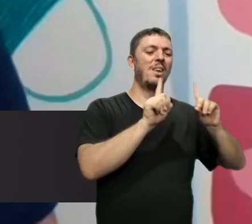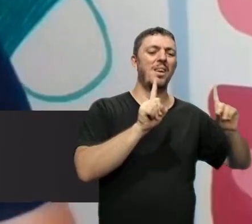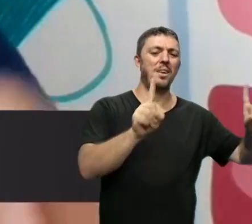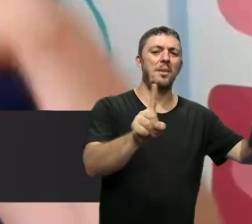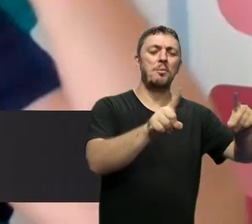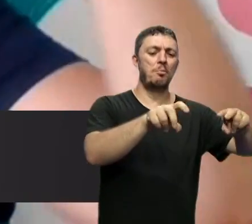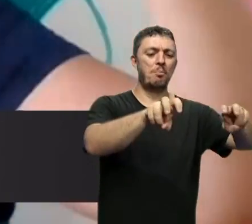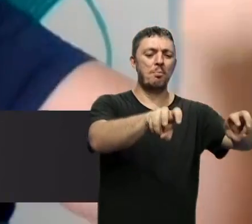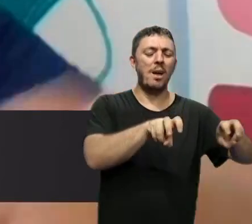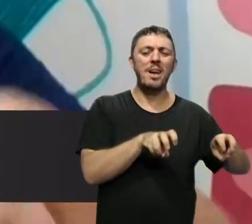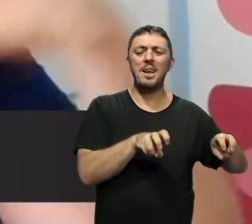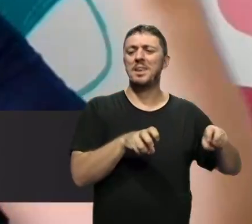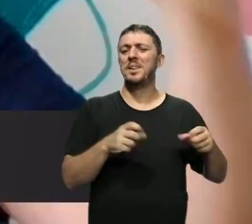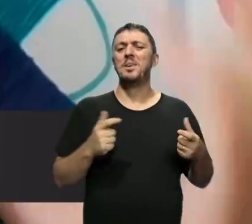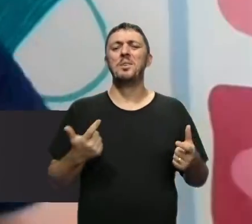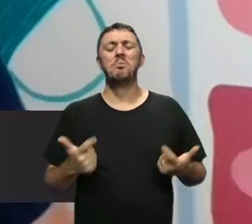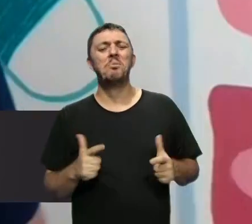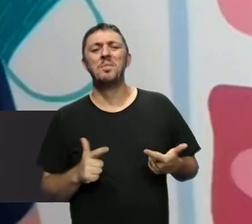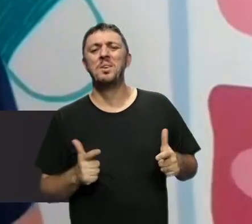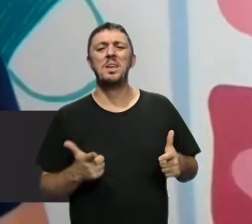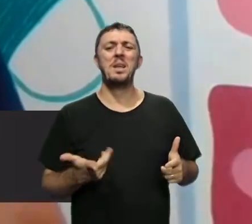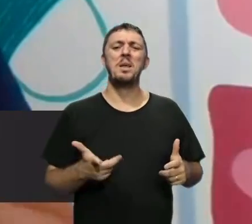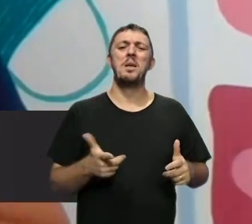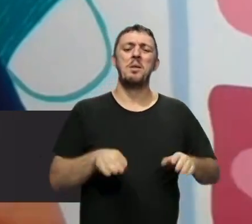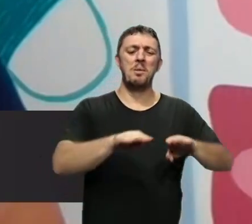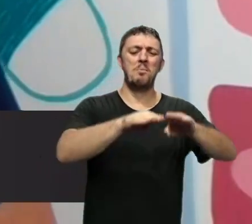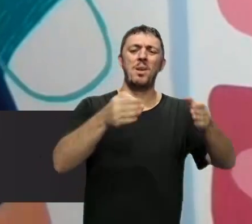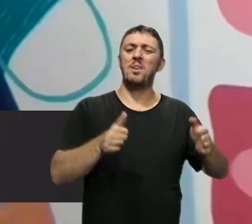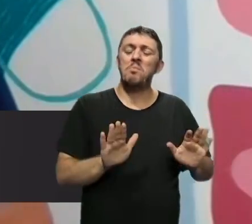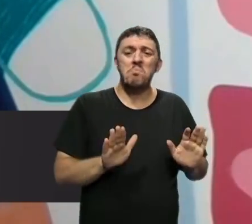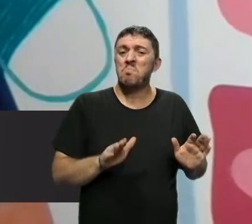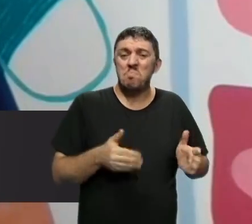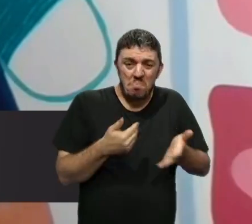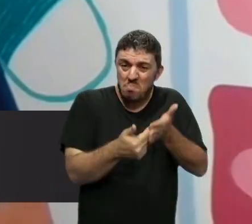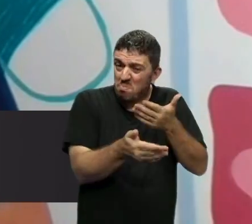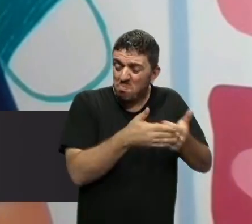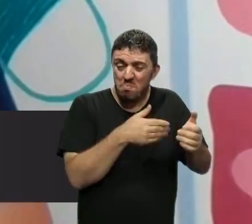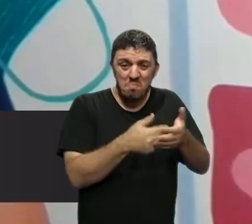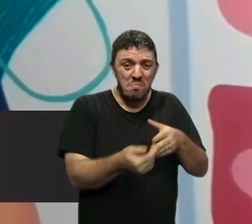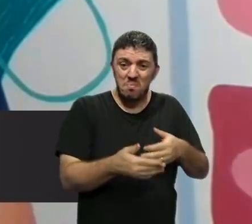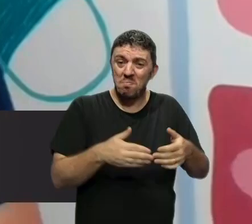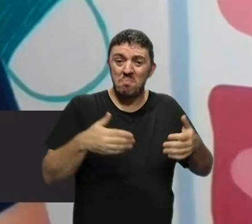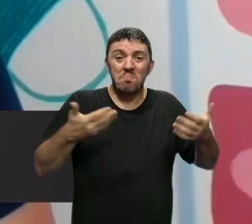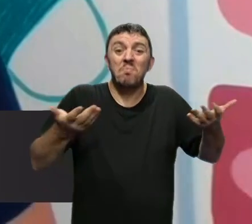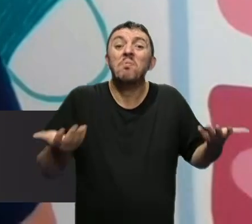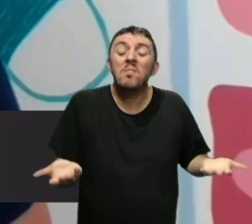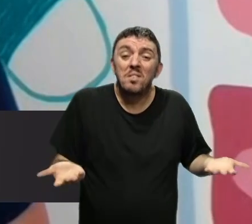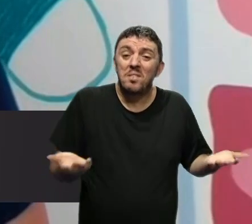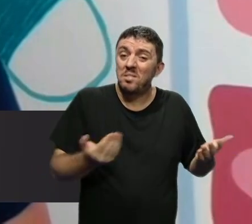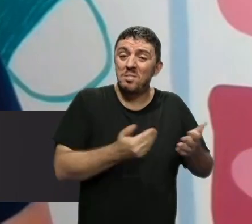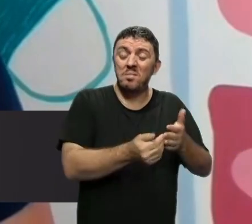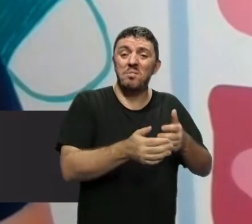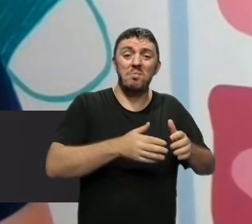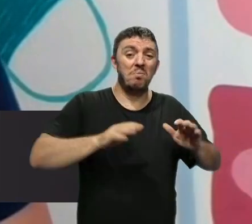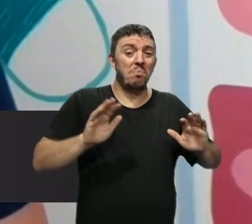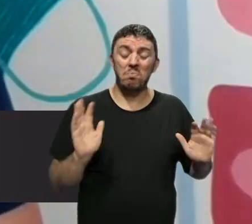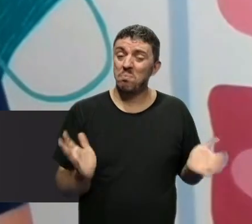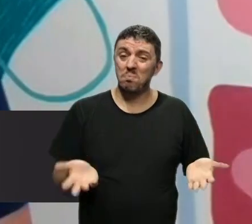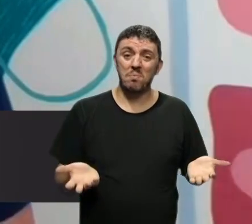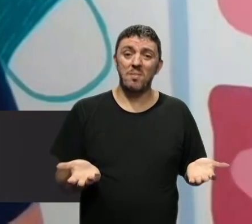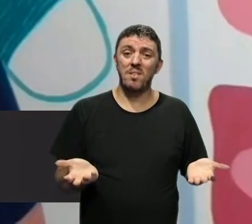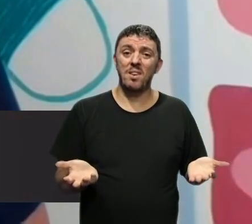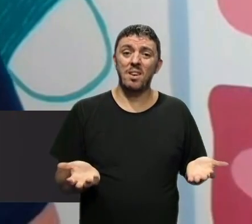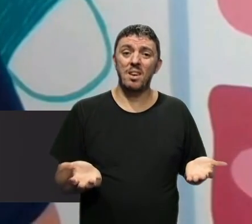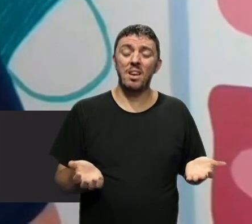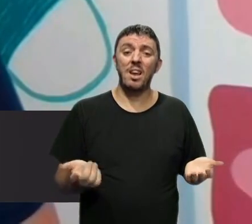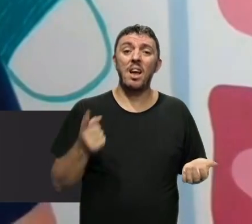minhas cadeiras, ai, porque eu não tenho as mesas, o que é que tem? O que é que acontece ali? Como é que